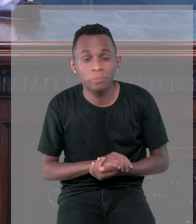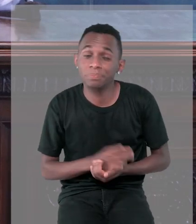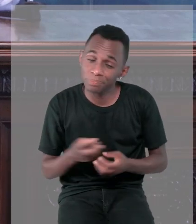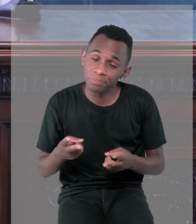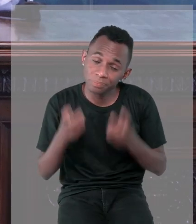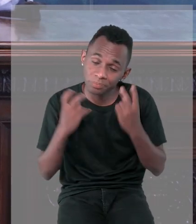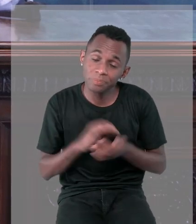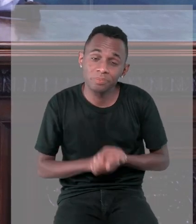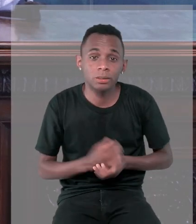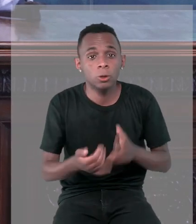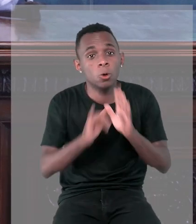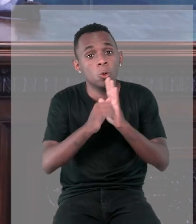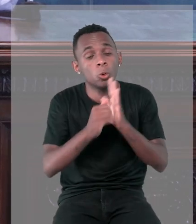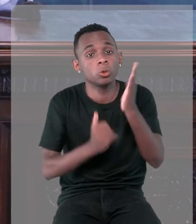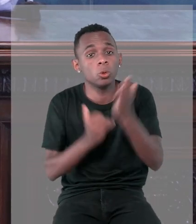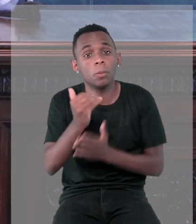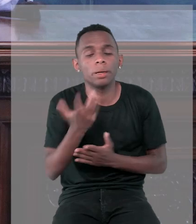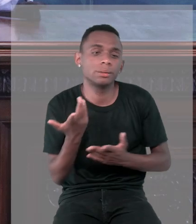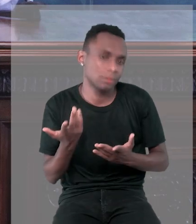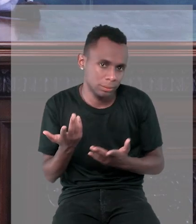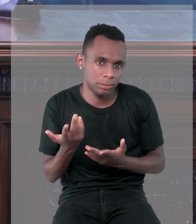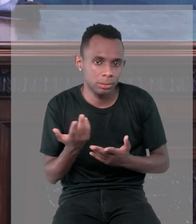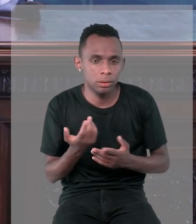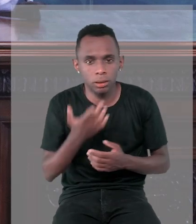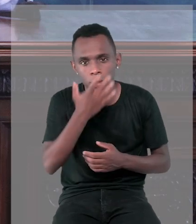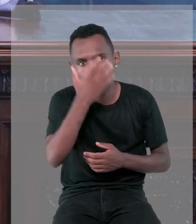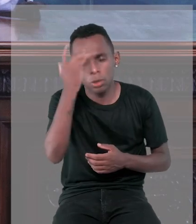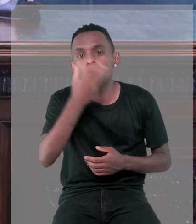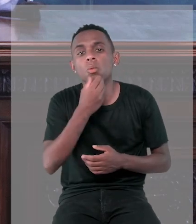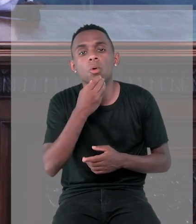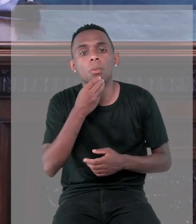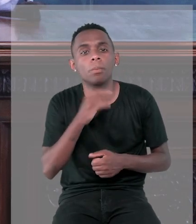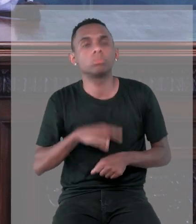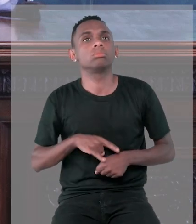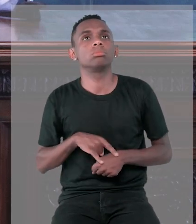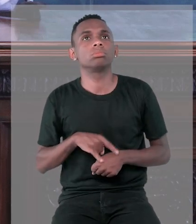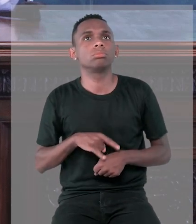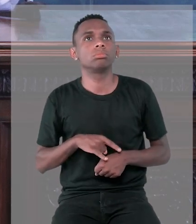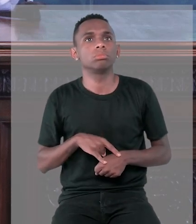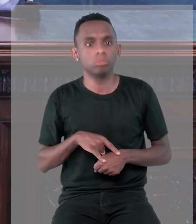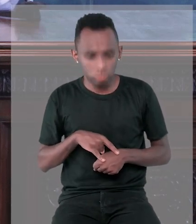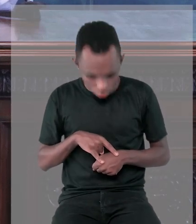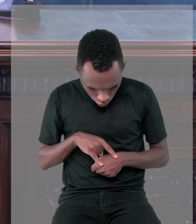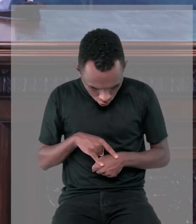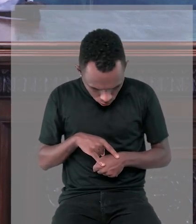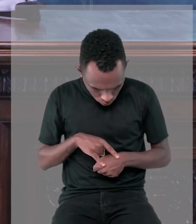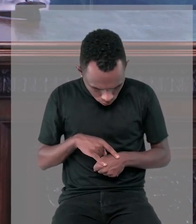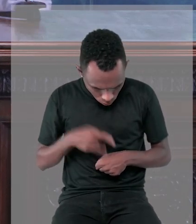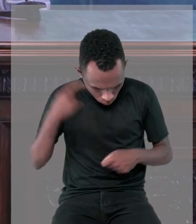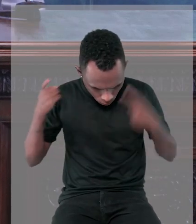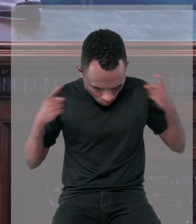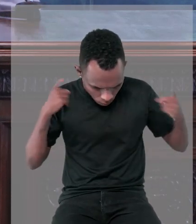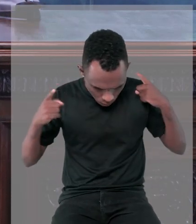você ver, o conto começa o cara que está urinando e começa a ouvir vozes na urina que cai dentro do